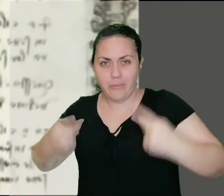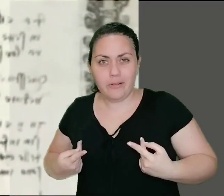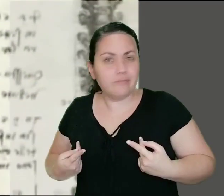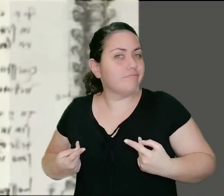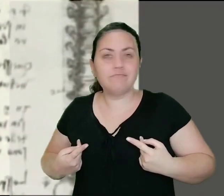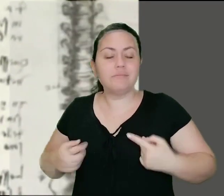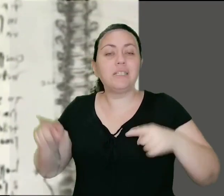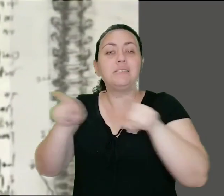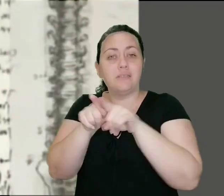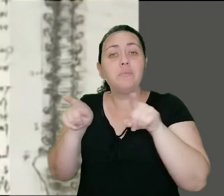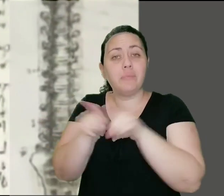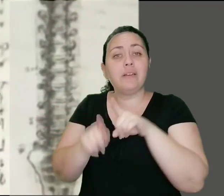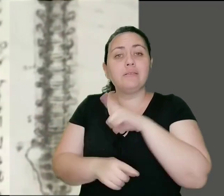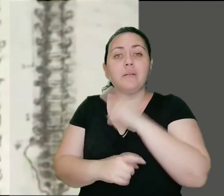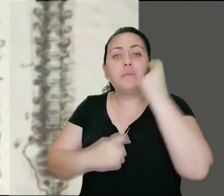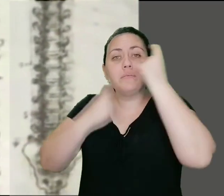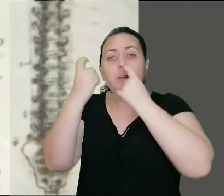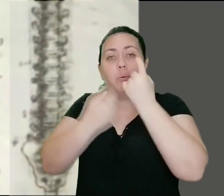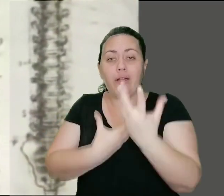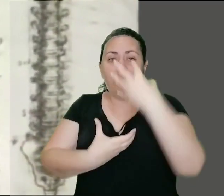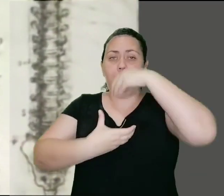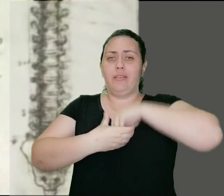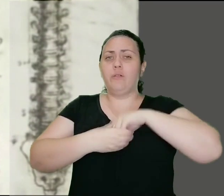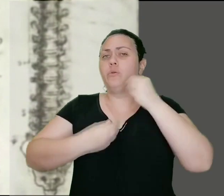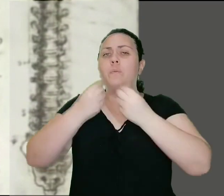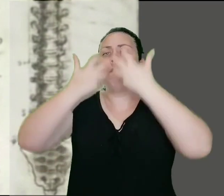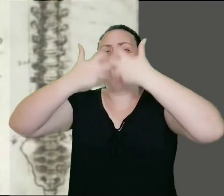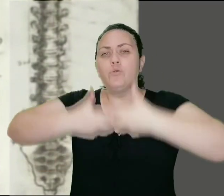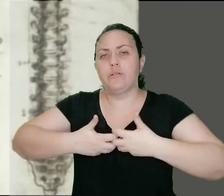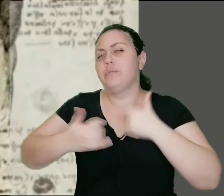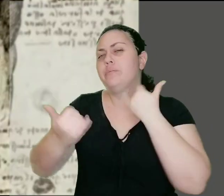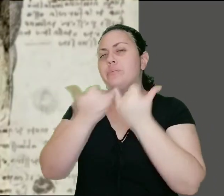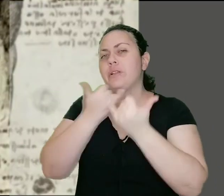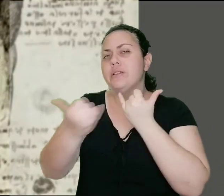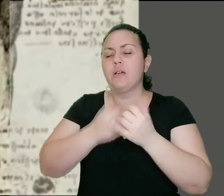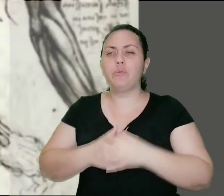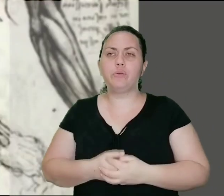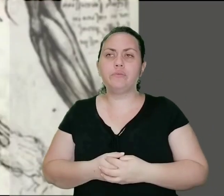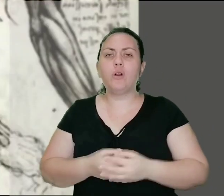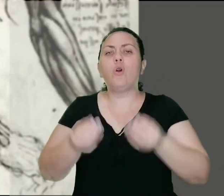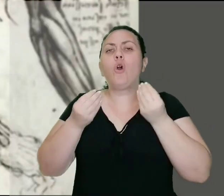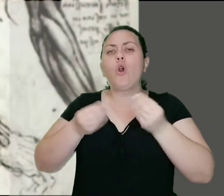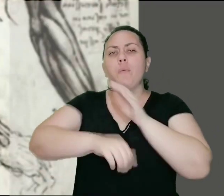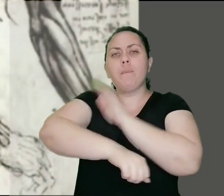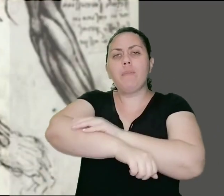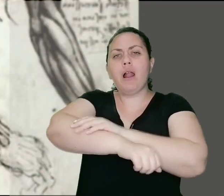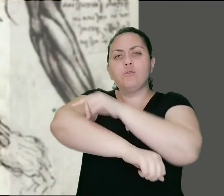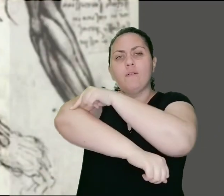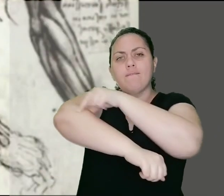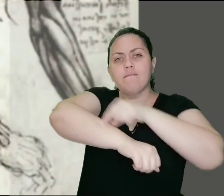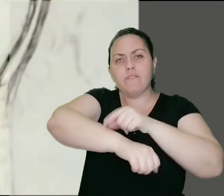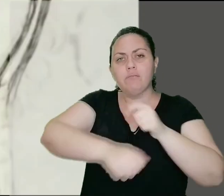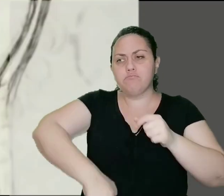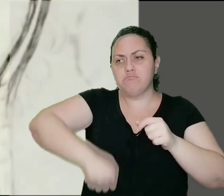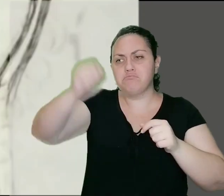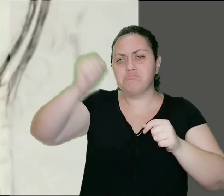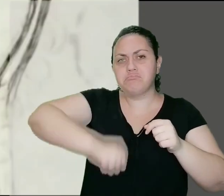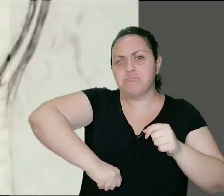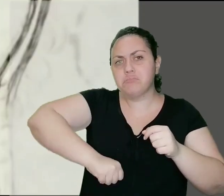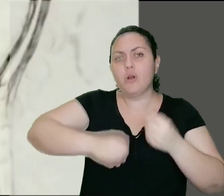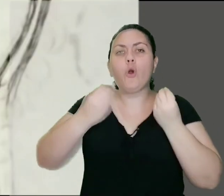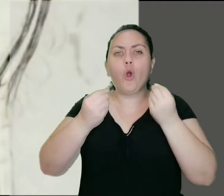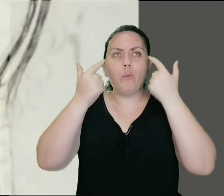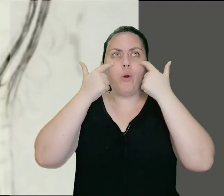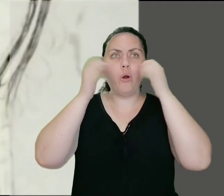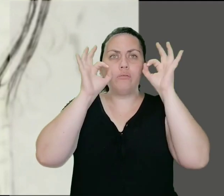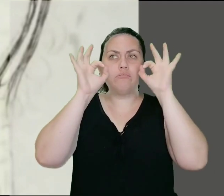preocupavam-se também com seu funcionamento. Questões do tipo: que tendões movem o braço? Como os dois olhos